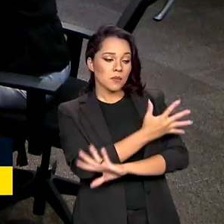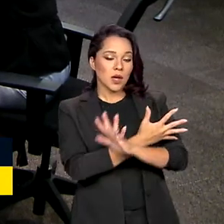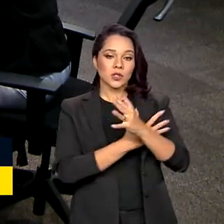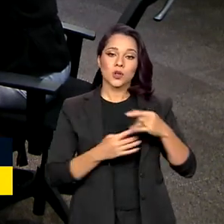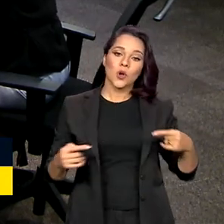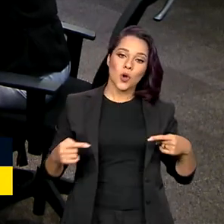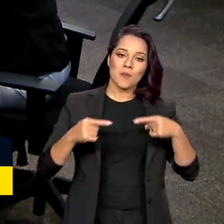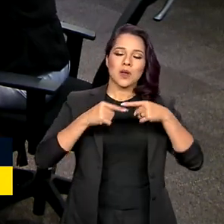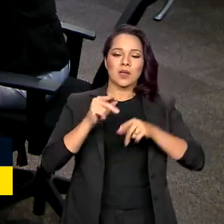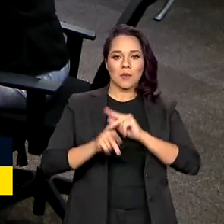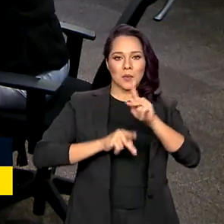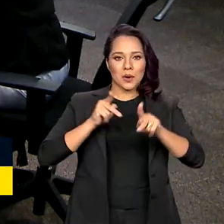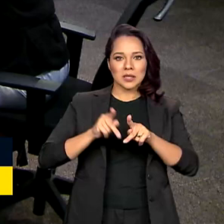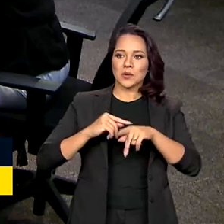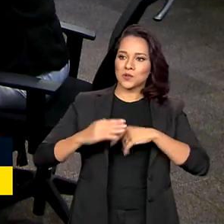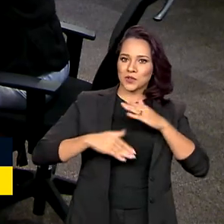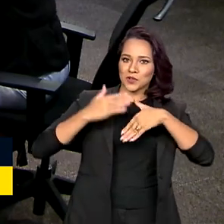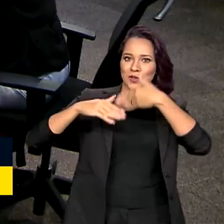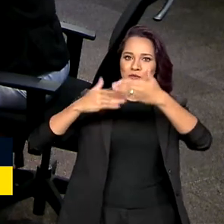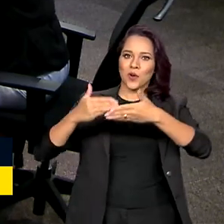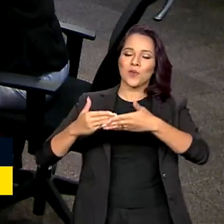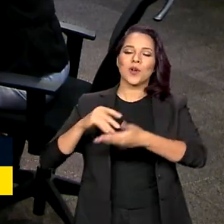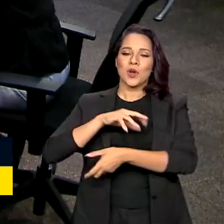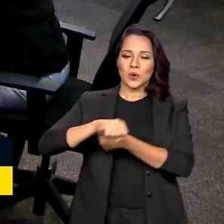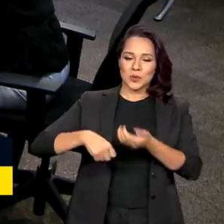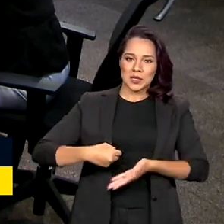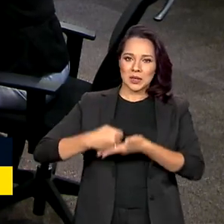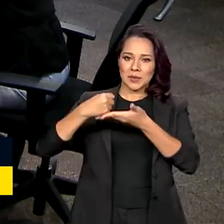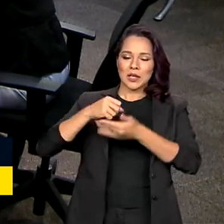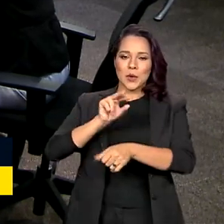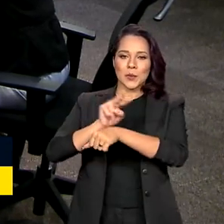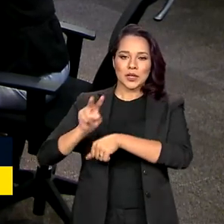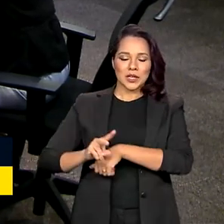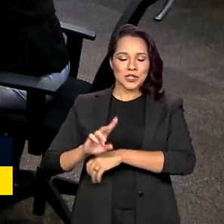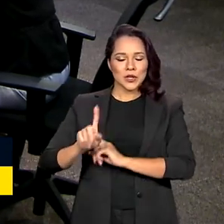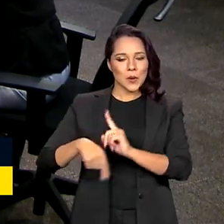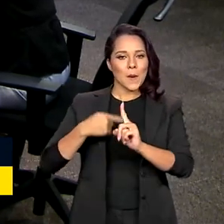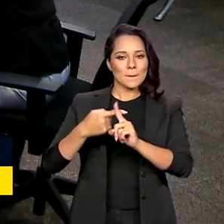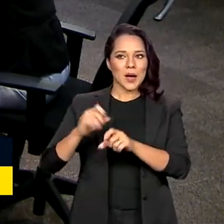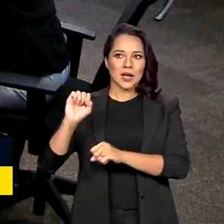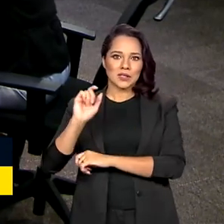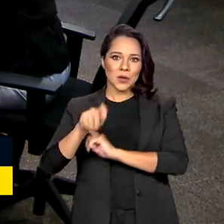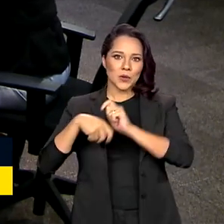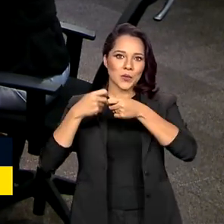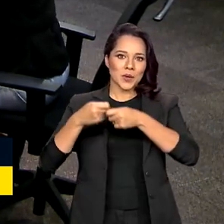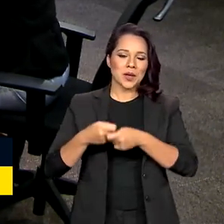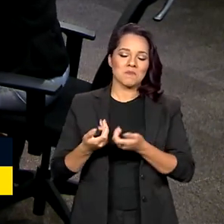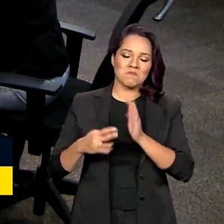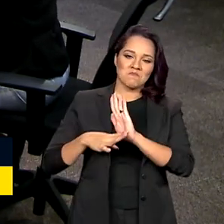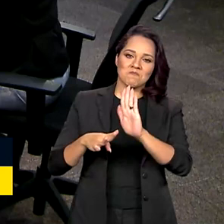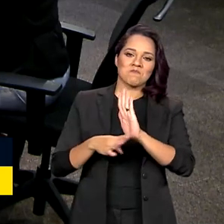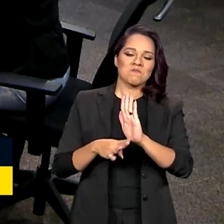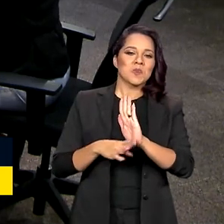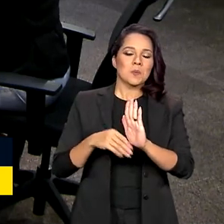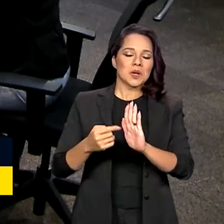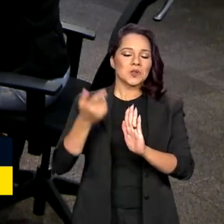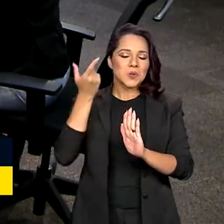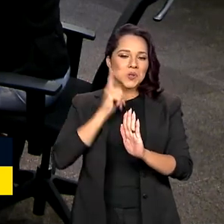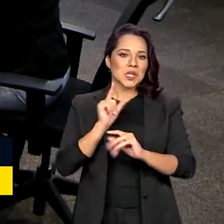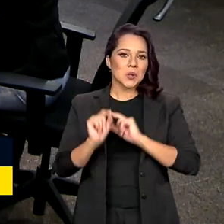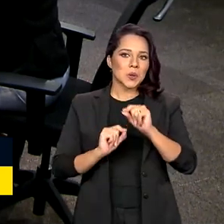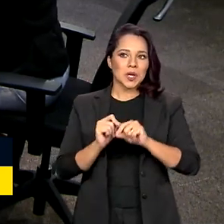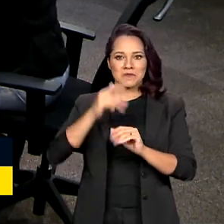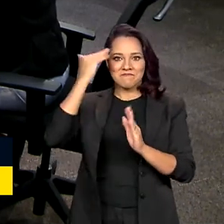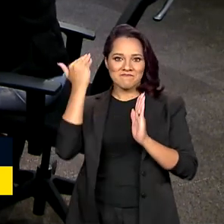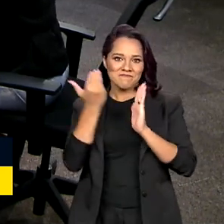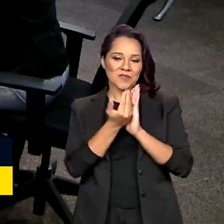para fazer com que a população se desenvolva de forma sustentável, protegendo cada vez mais a nossa economia e contribuindo para que nós possamos